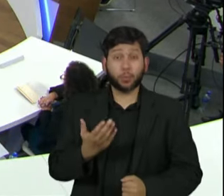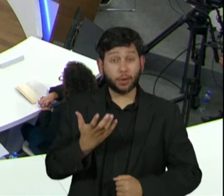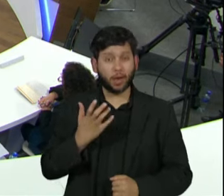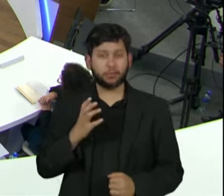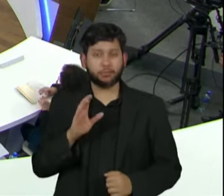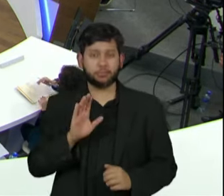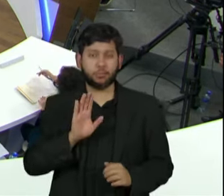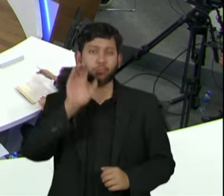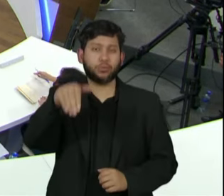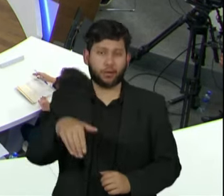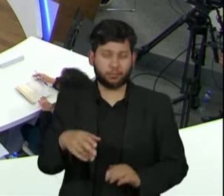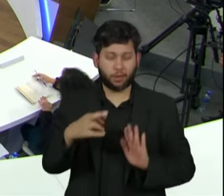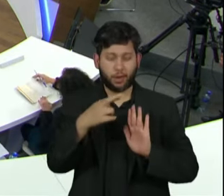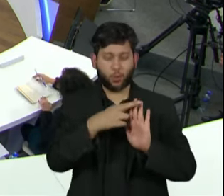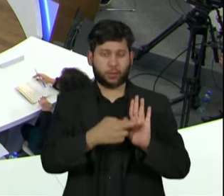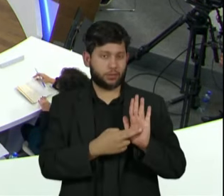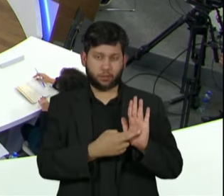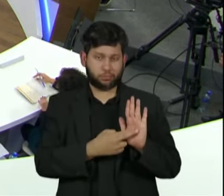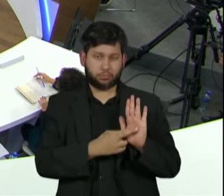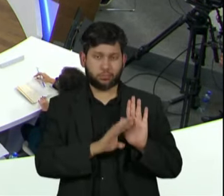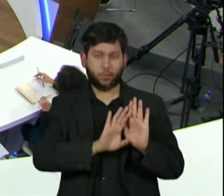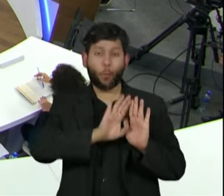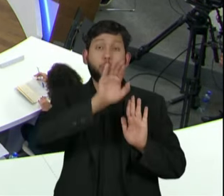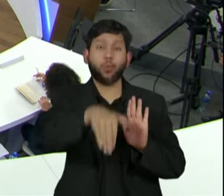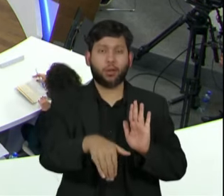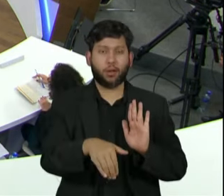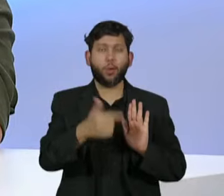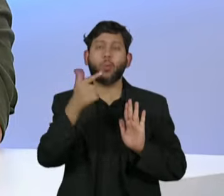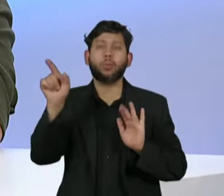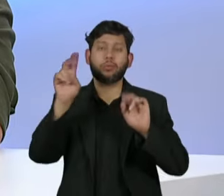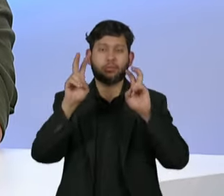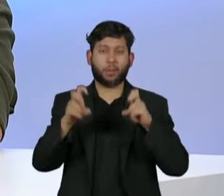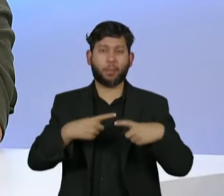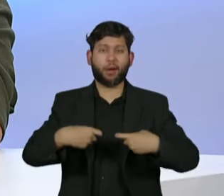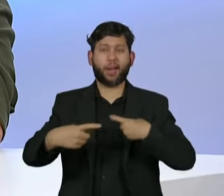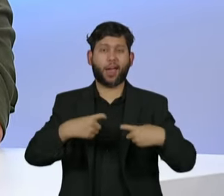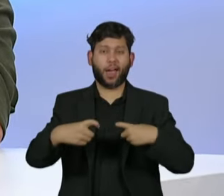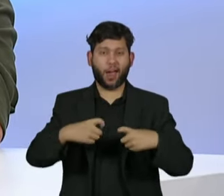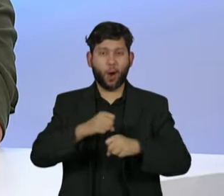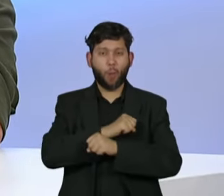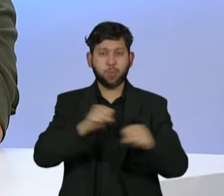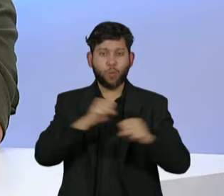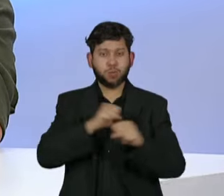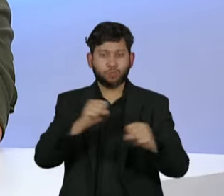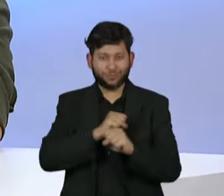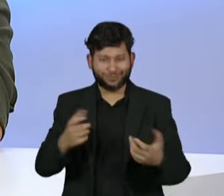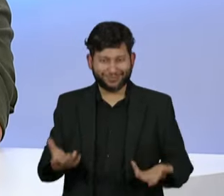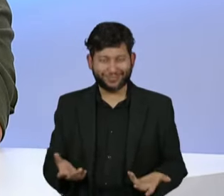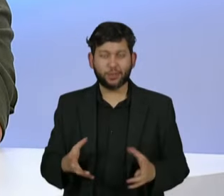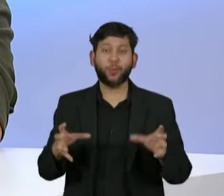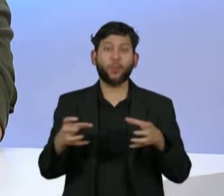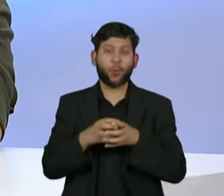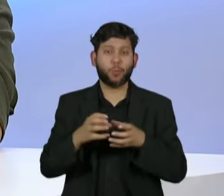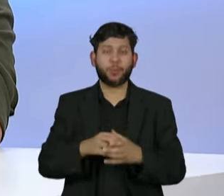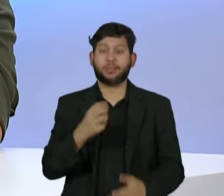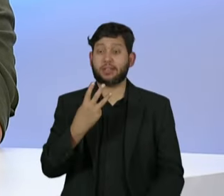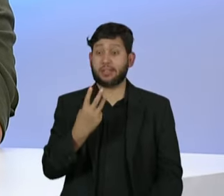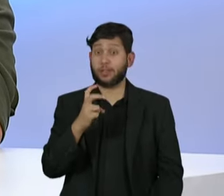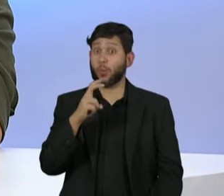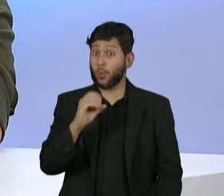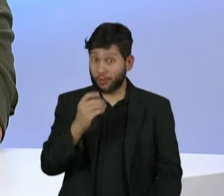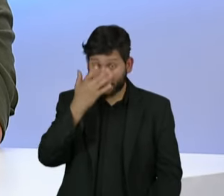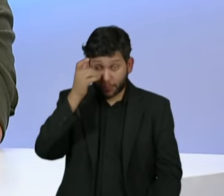de regulação para guerra nuclear um grupo de muitos especialistas 350